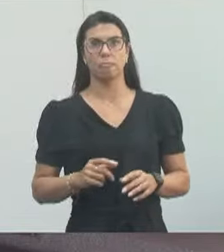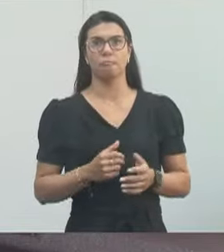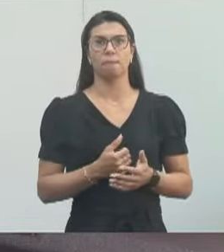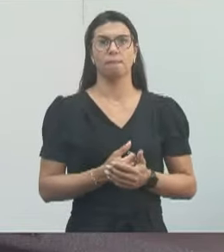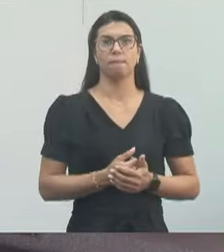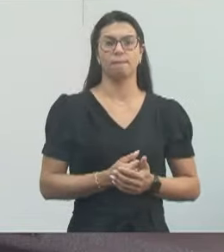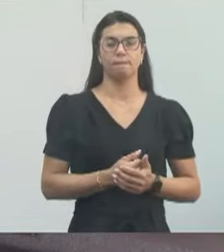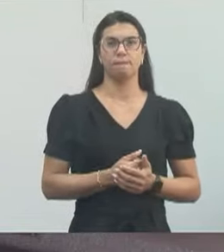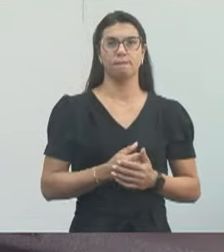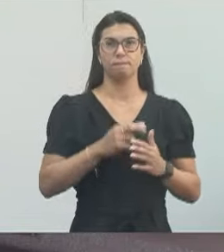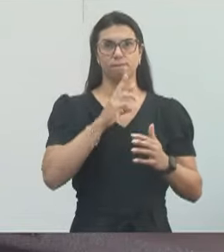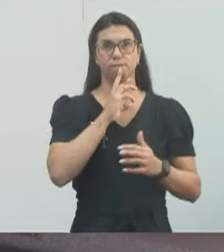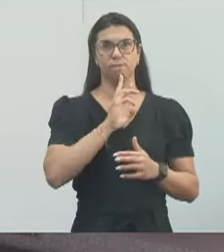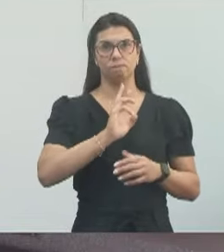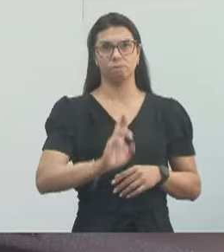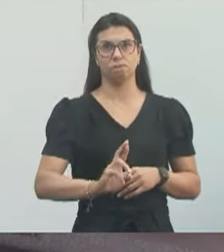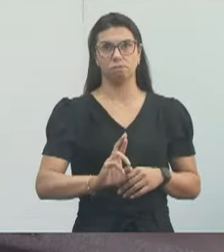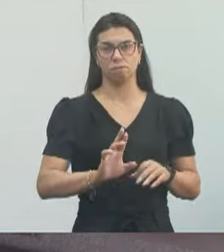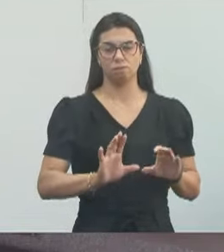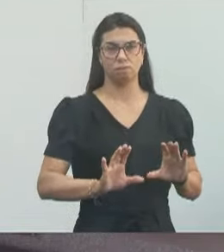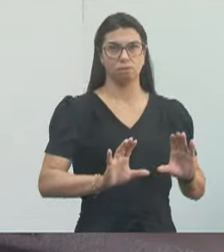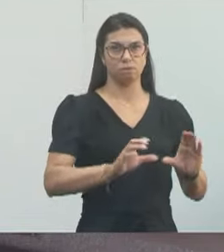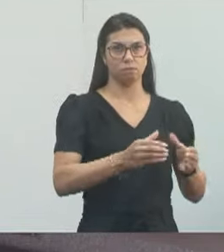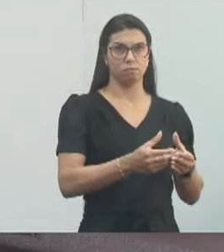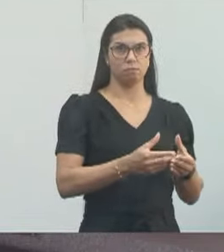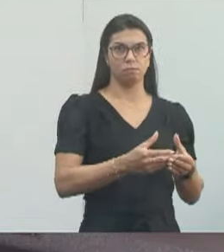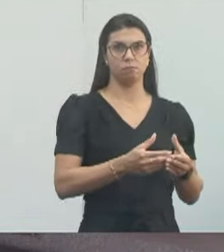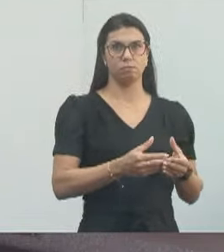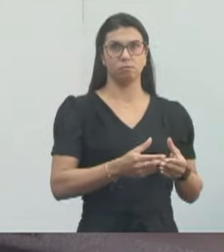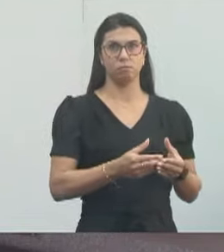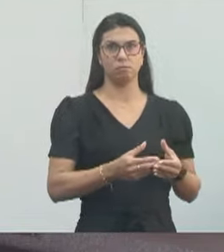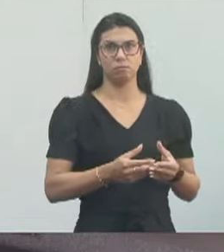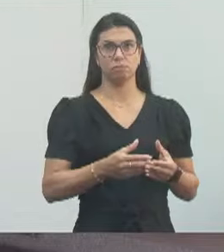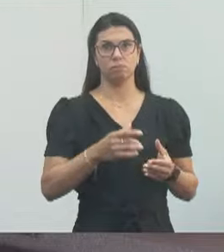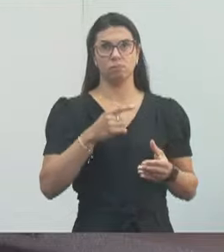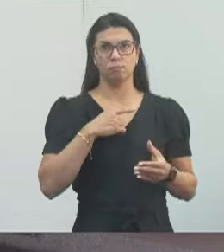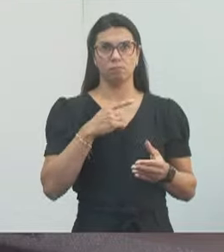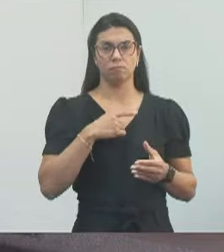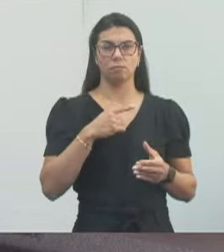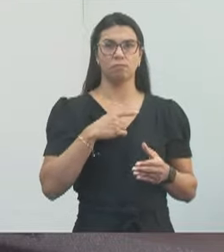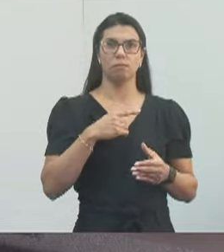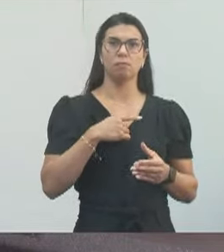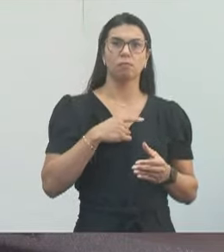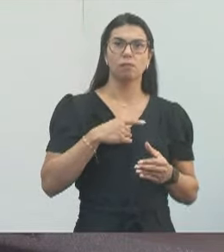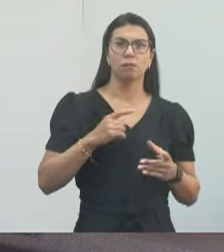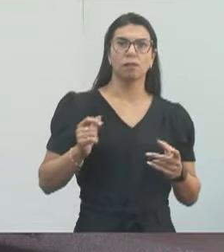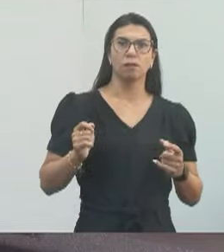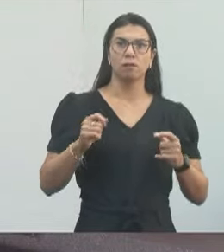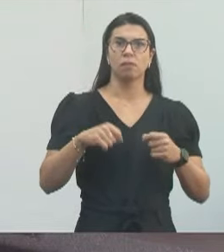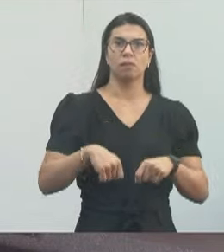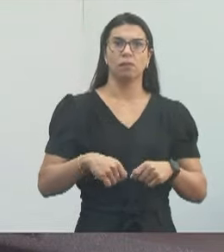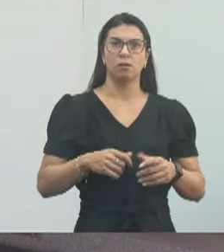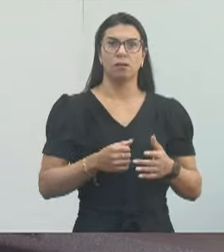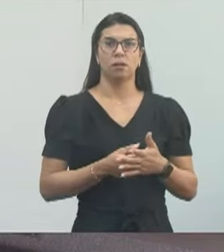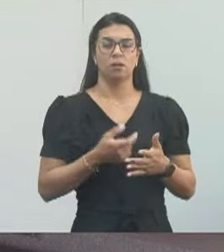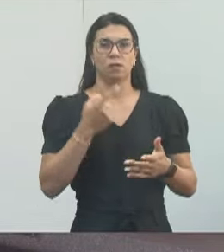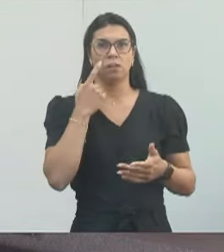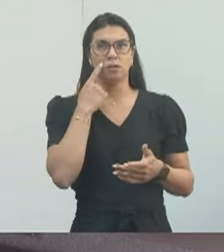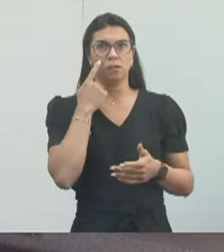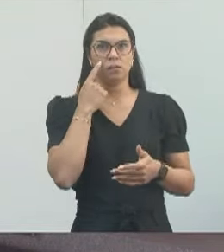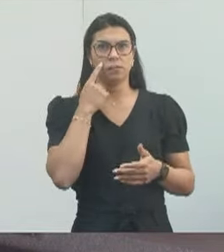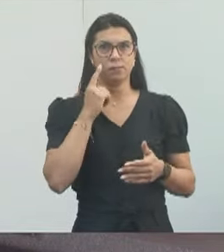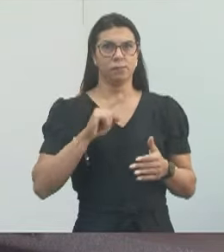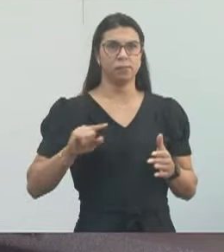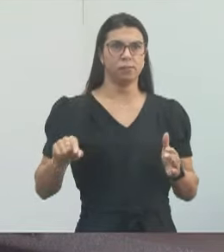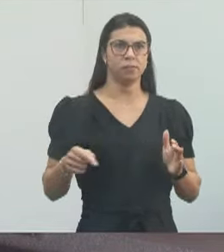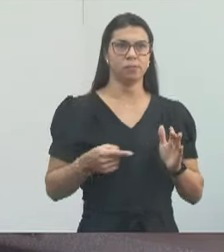parcial resposta a equipe re habilitada para identificar a complexidade de denúncias e encaminhar